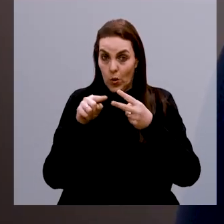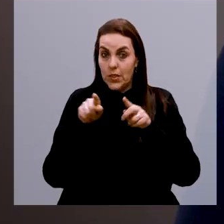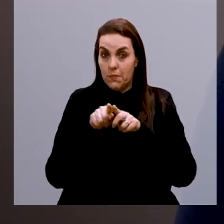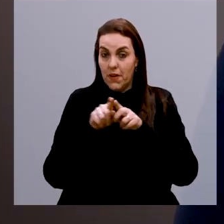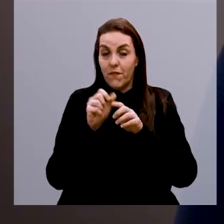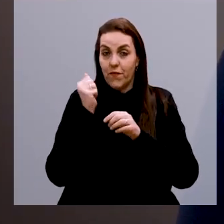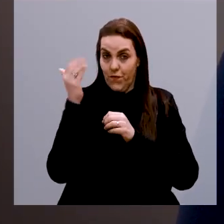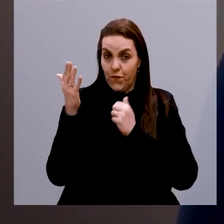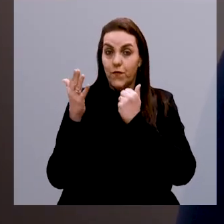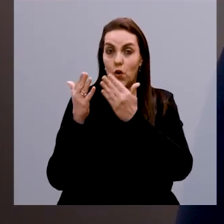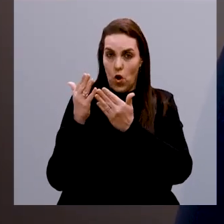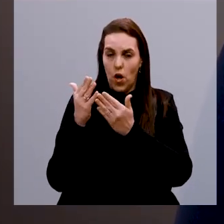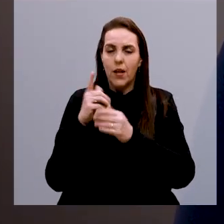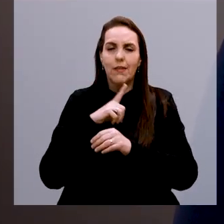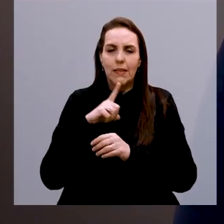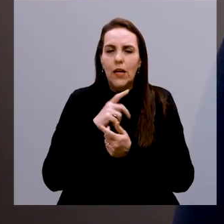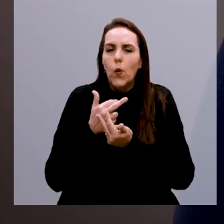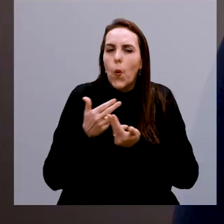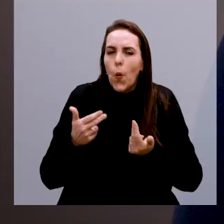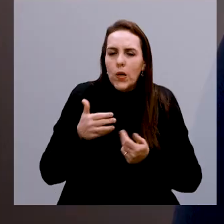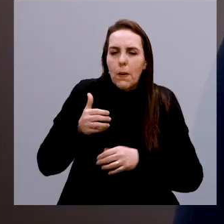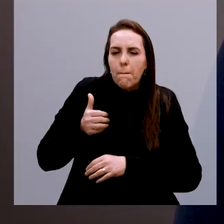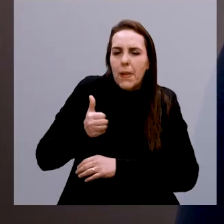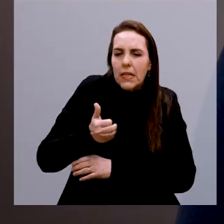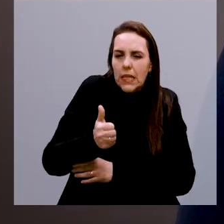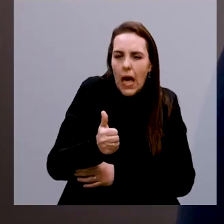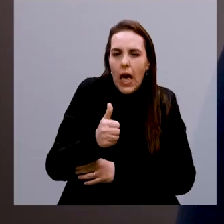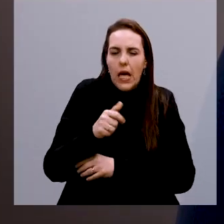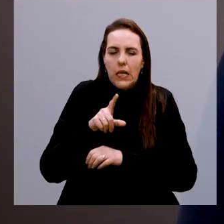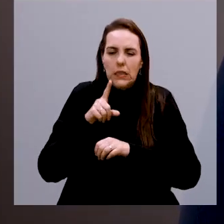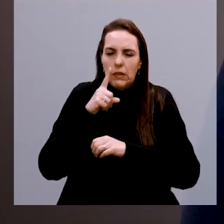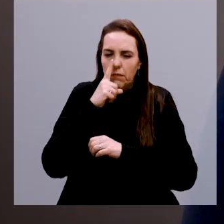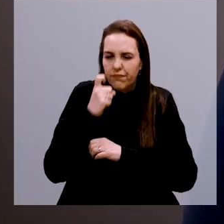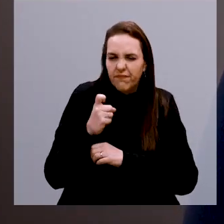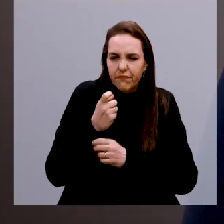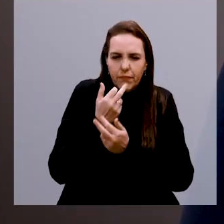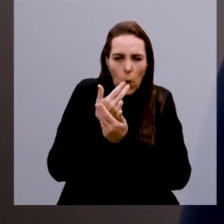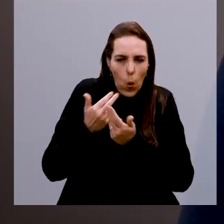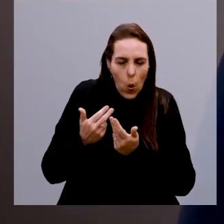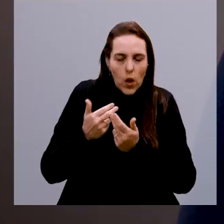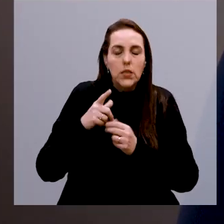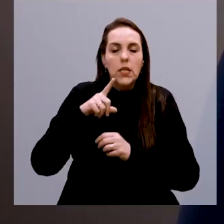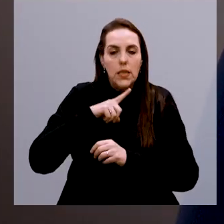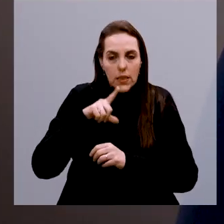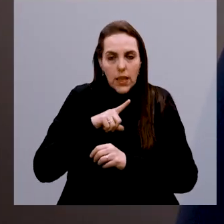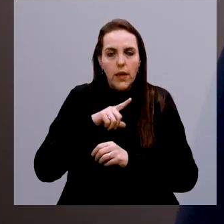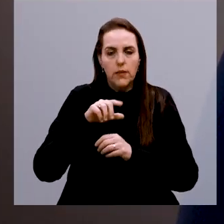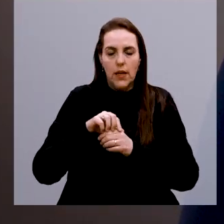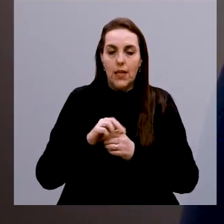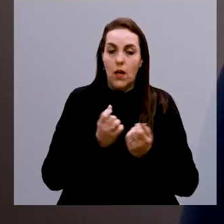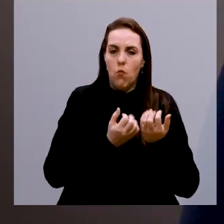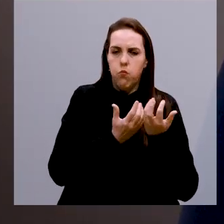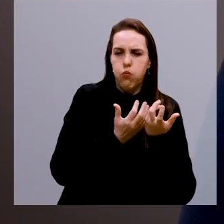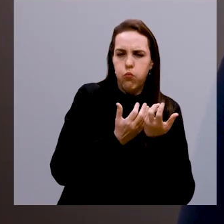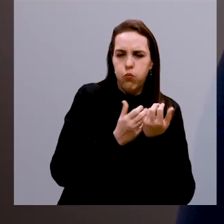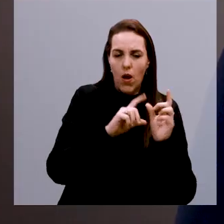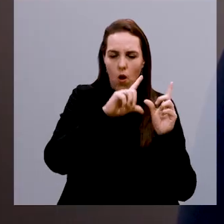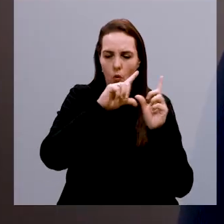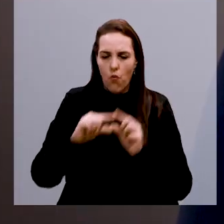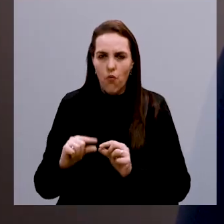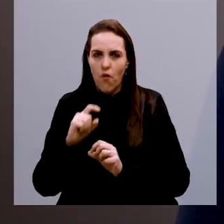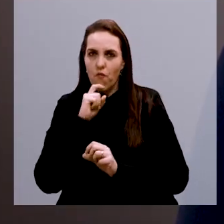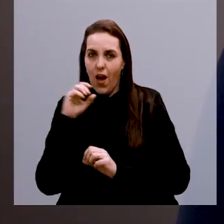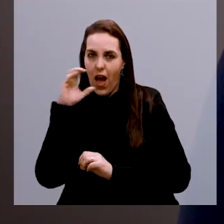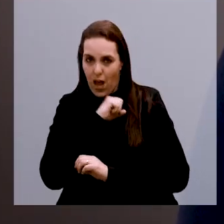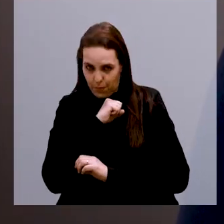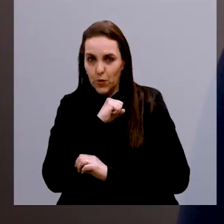exames externamente, para ver se ele tem alguma coisa de bactéria, algum fungo, alguma coisa, e ele passa por um processo também de pasteurização, que é a